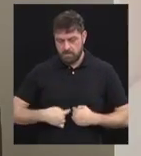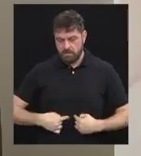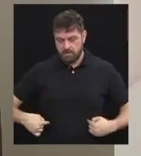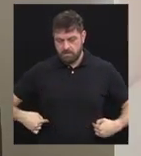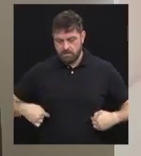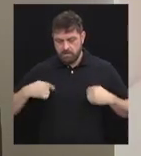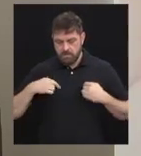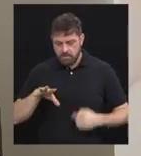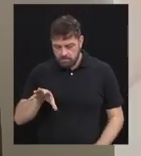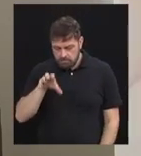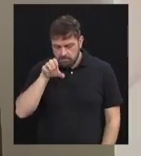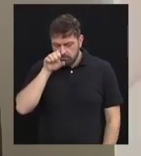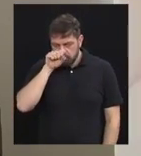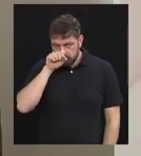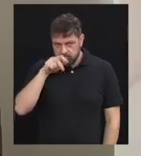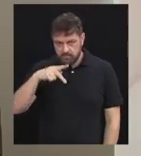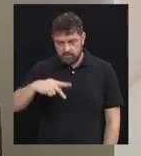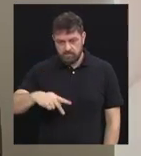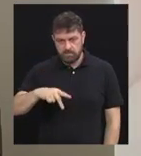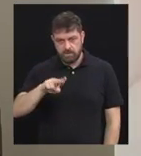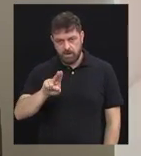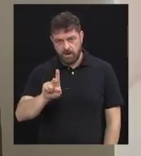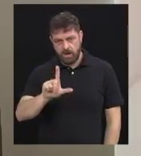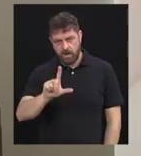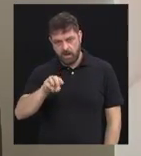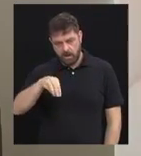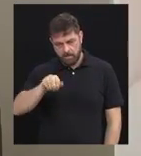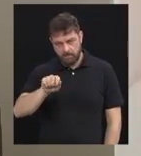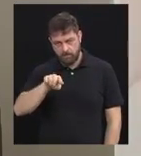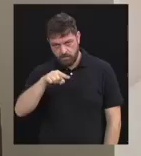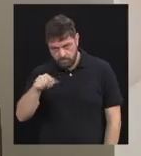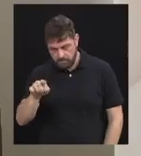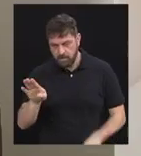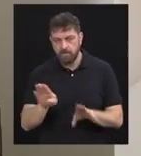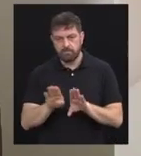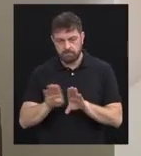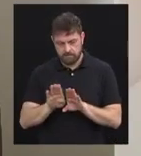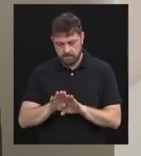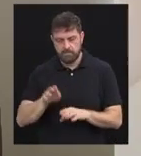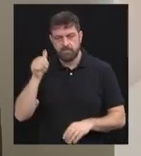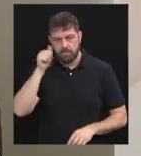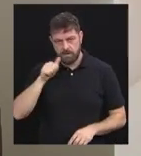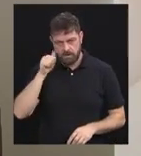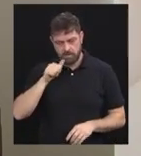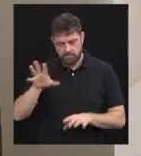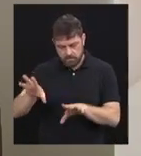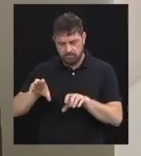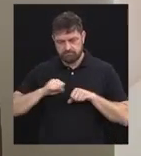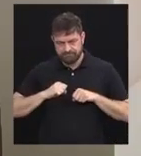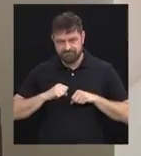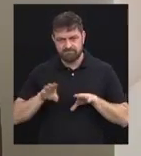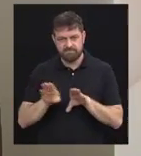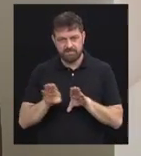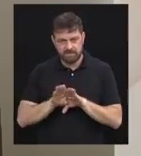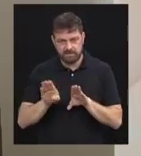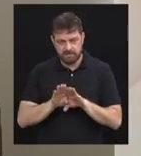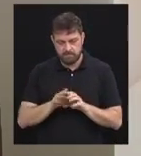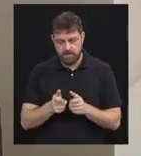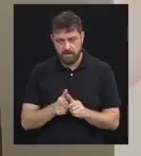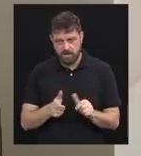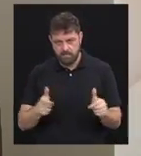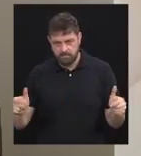que infelizmente ainda é muito frequente na mulher. E ele tornou-se mais